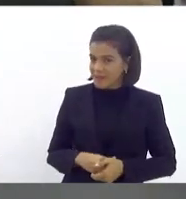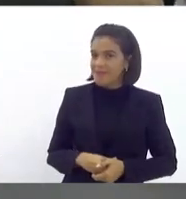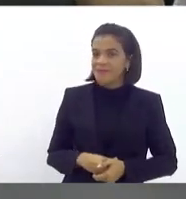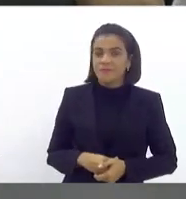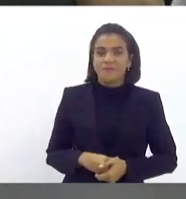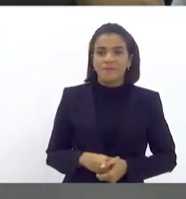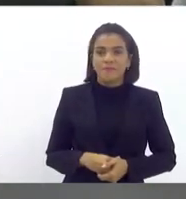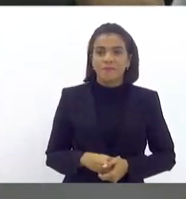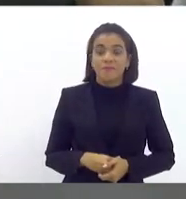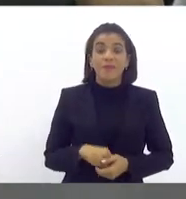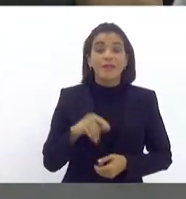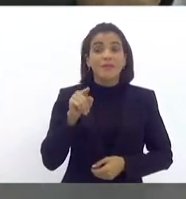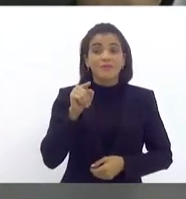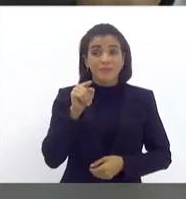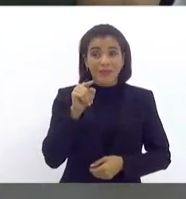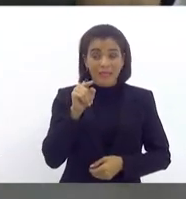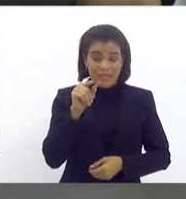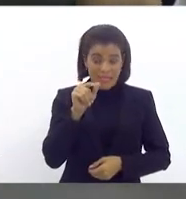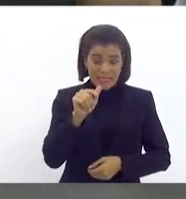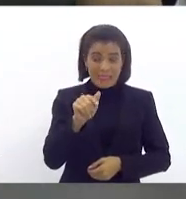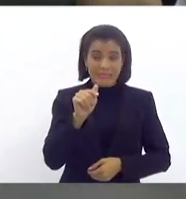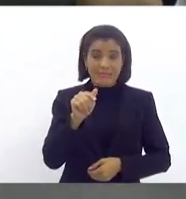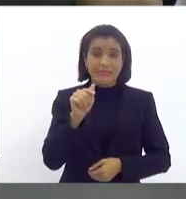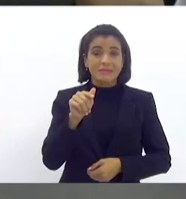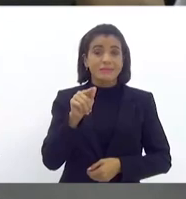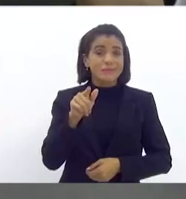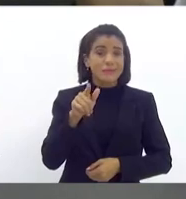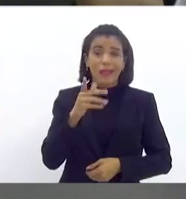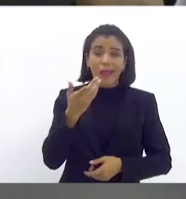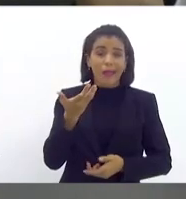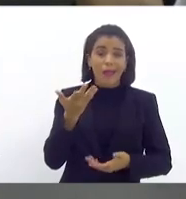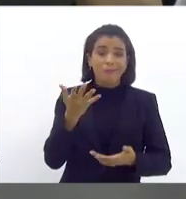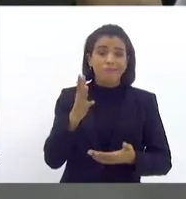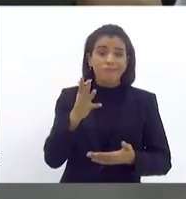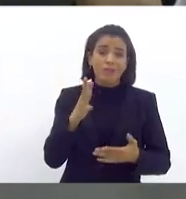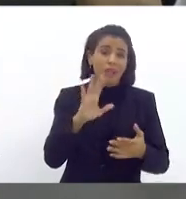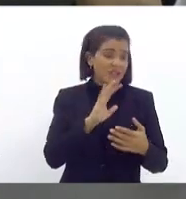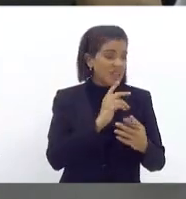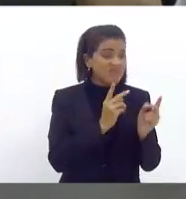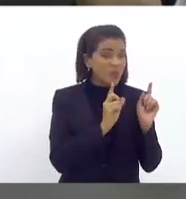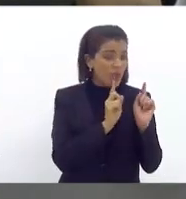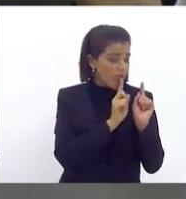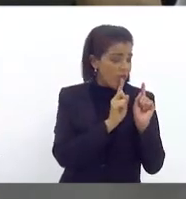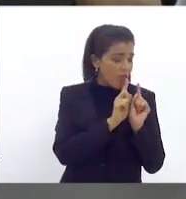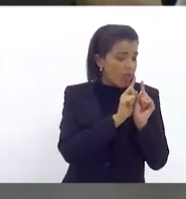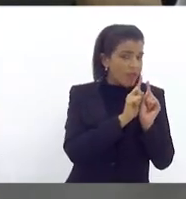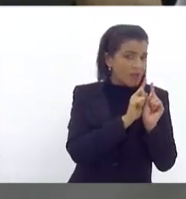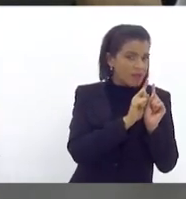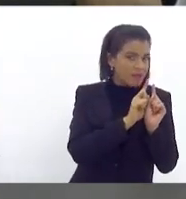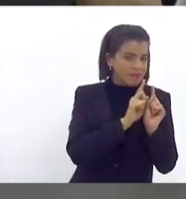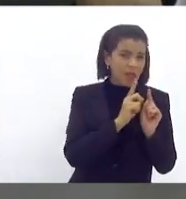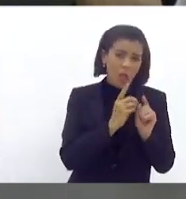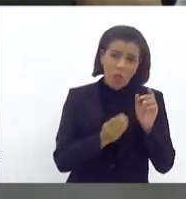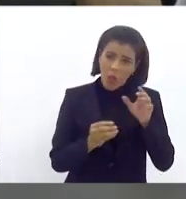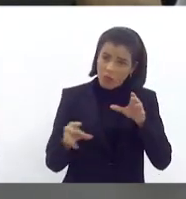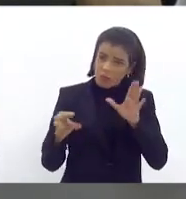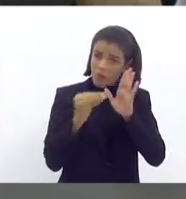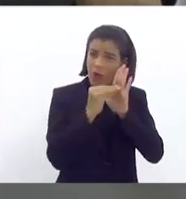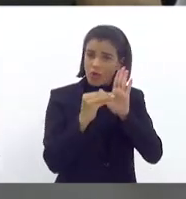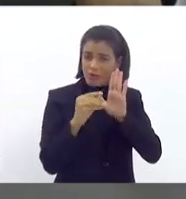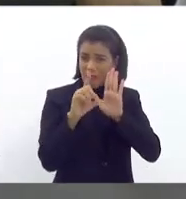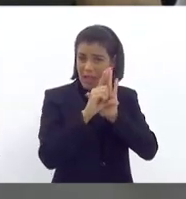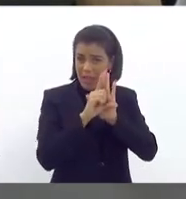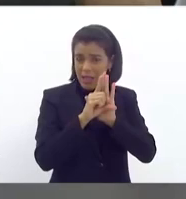que esse embargo auricular está tão próximo e tão afetivo que eu incluo até na minha lei que permite esse tipo